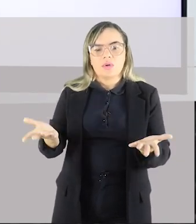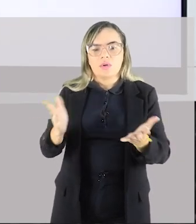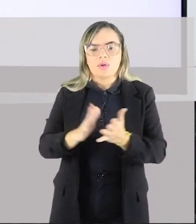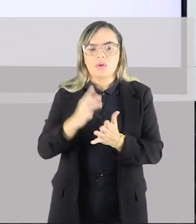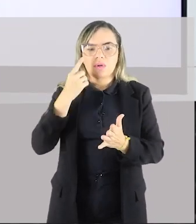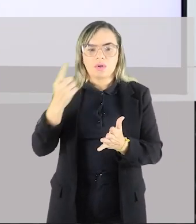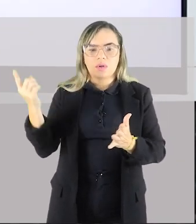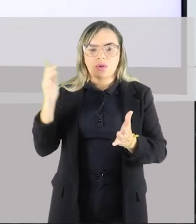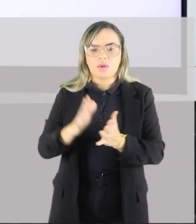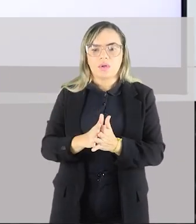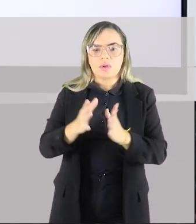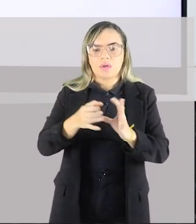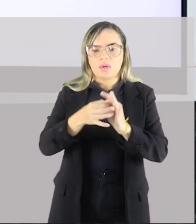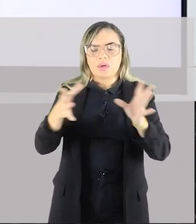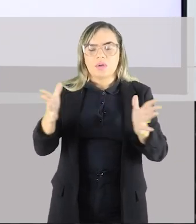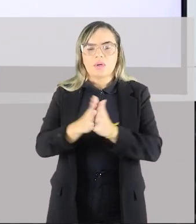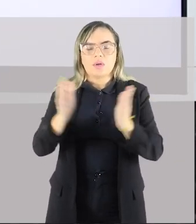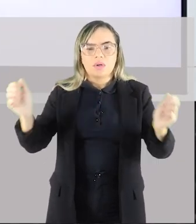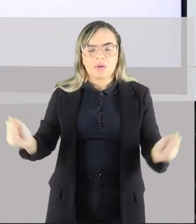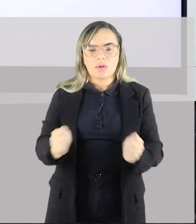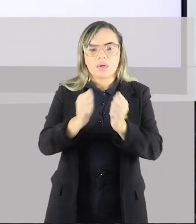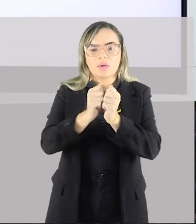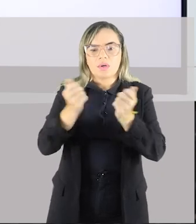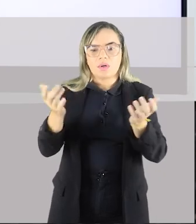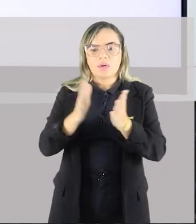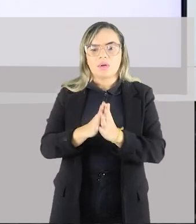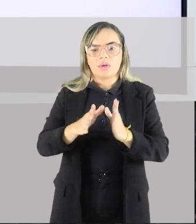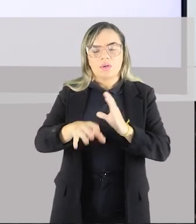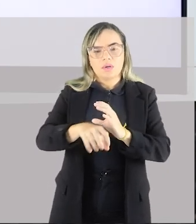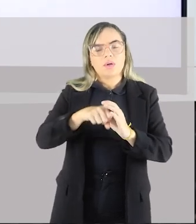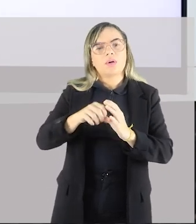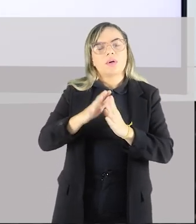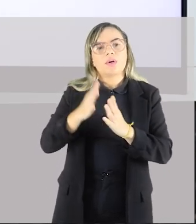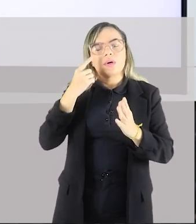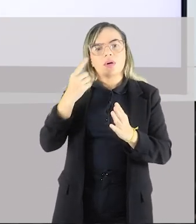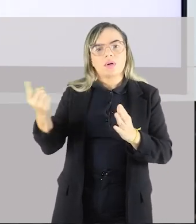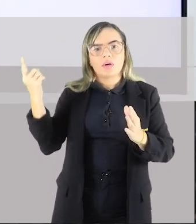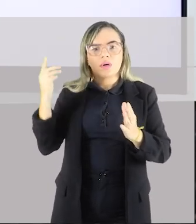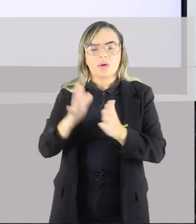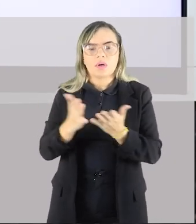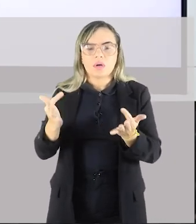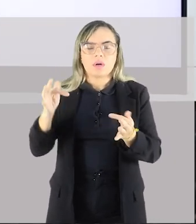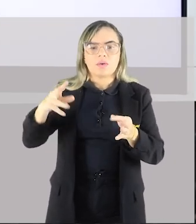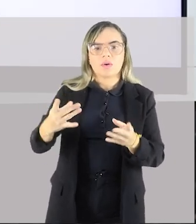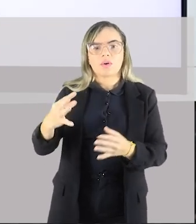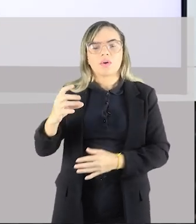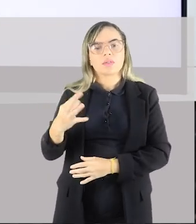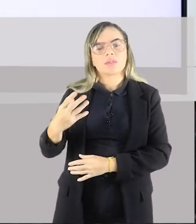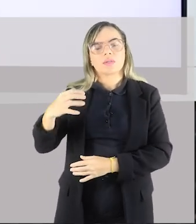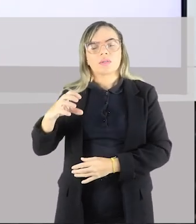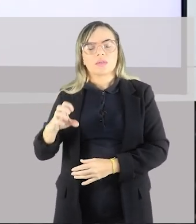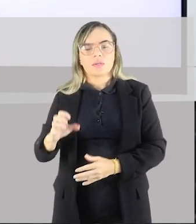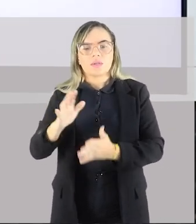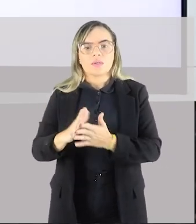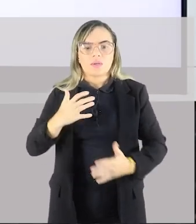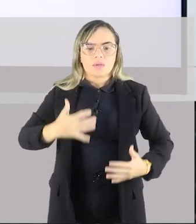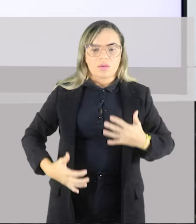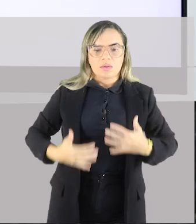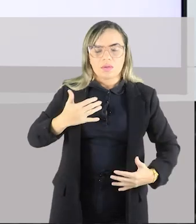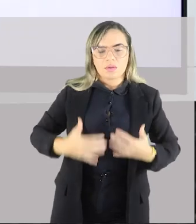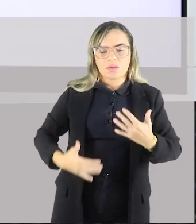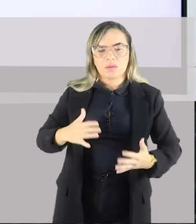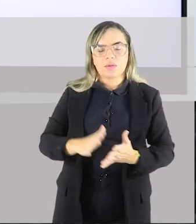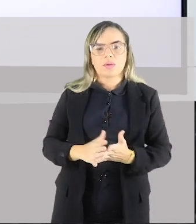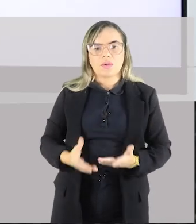gente vive ali juntos, né? Lembra que as mitocôndrias foram ali, né, fagocitadas pelo nosso organismo e